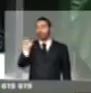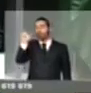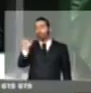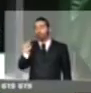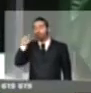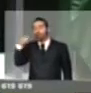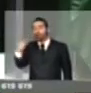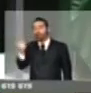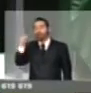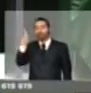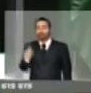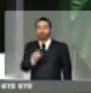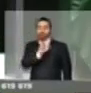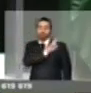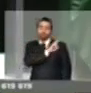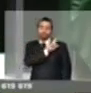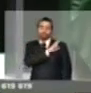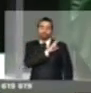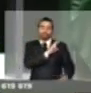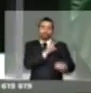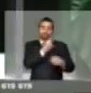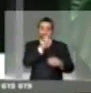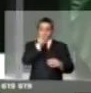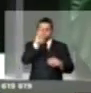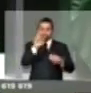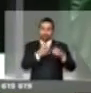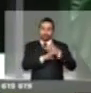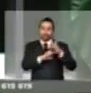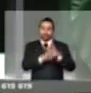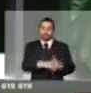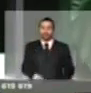responsáveis pela condução desse grupo.